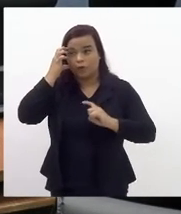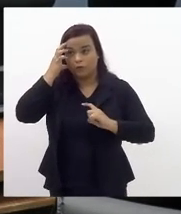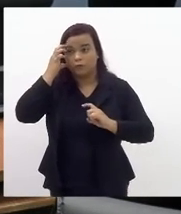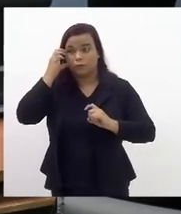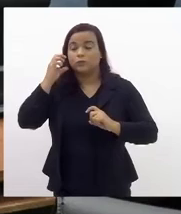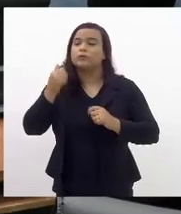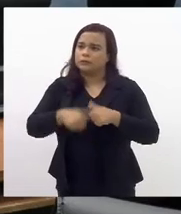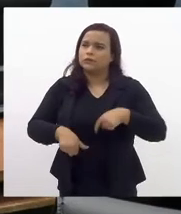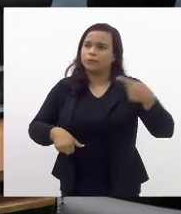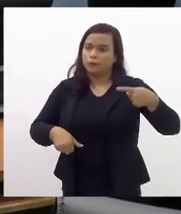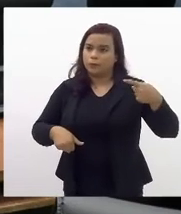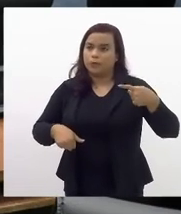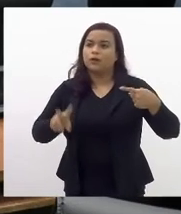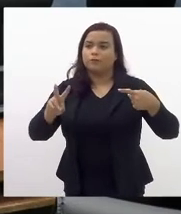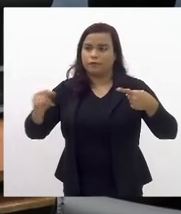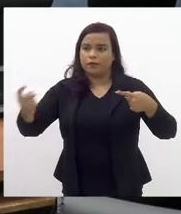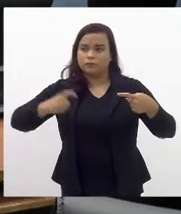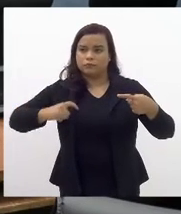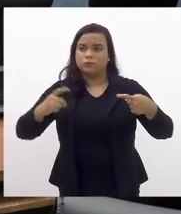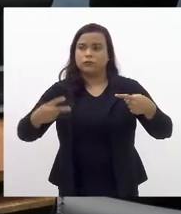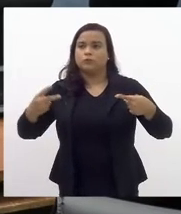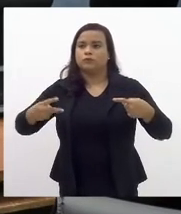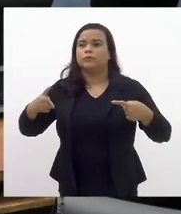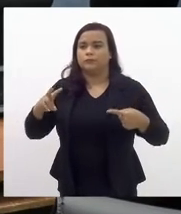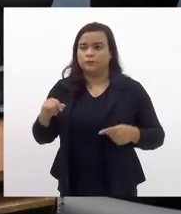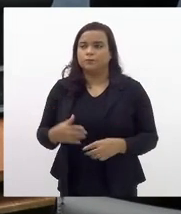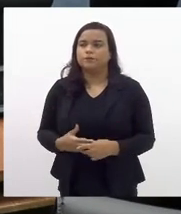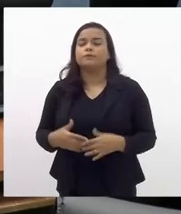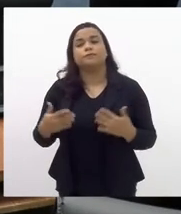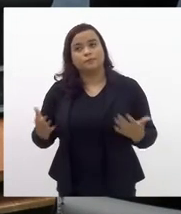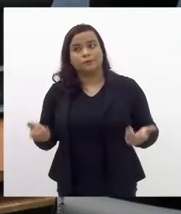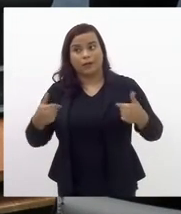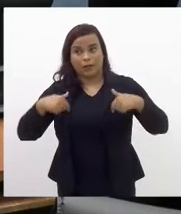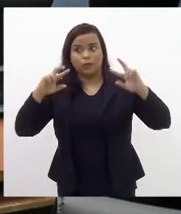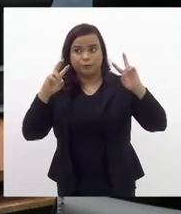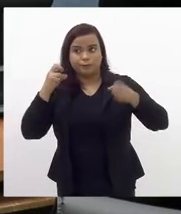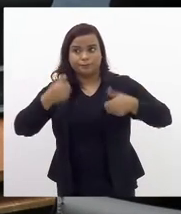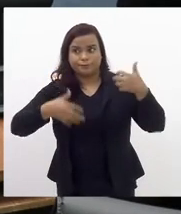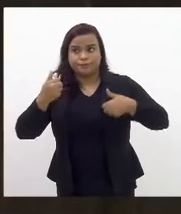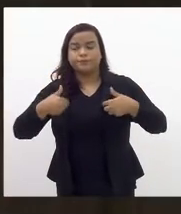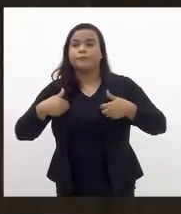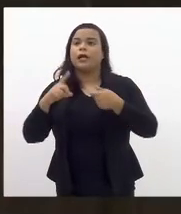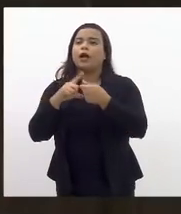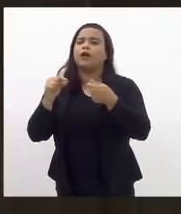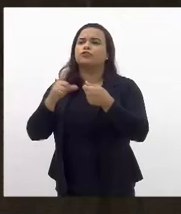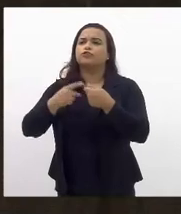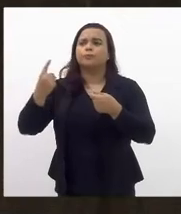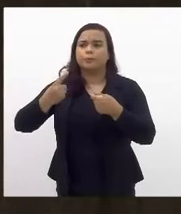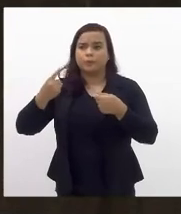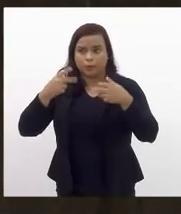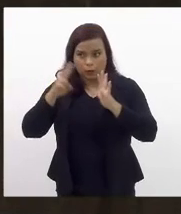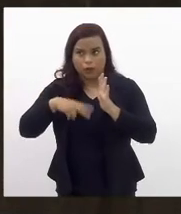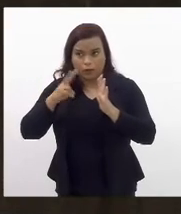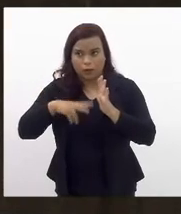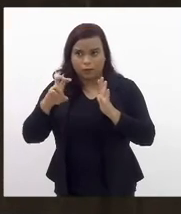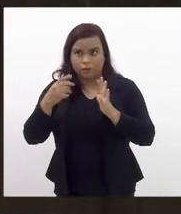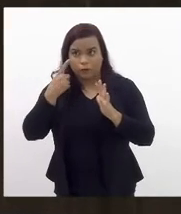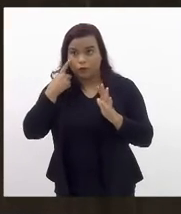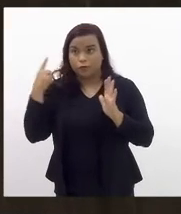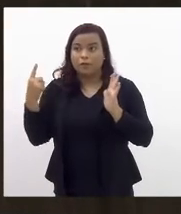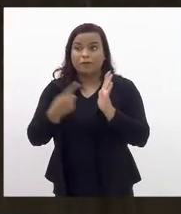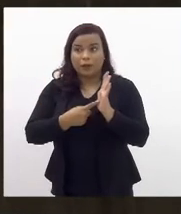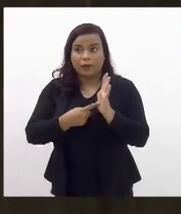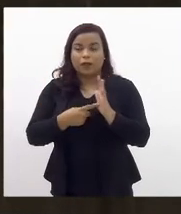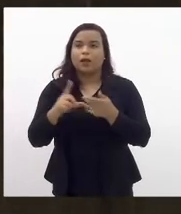em primeira. Qual é a minha questão, deputado Sim. Zaca? Eu vou ler o artigo primeiro. Sim. Vê se o